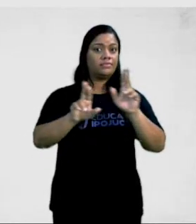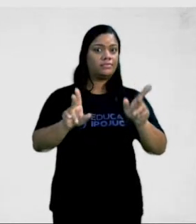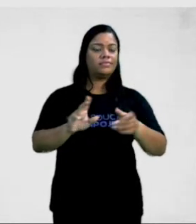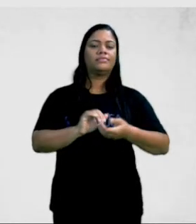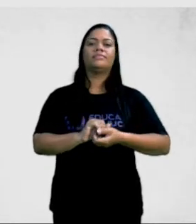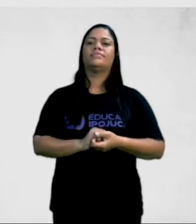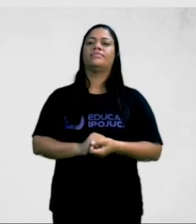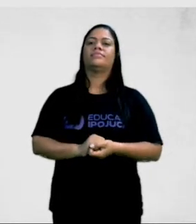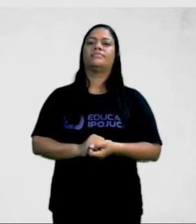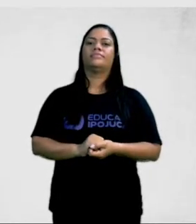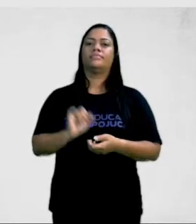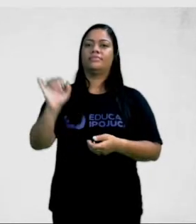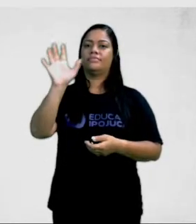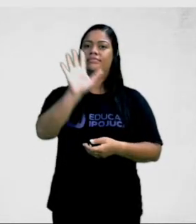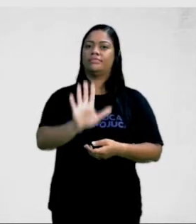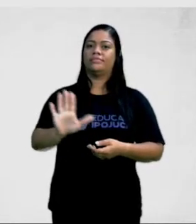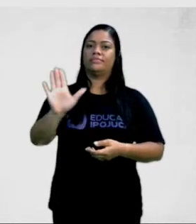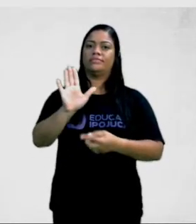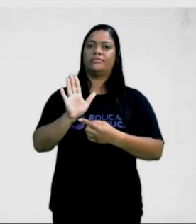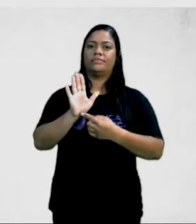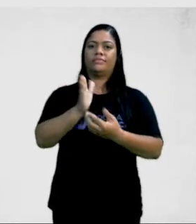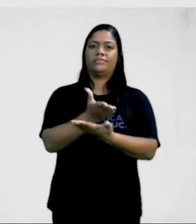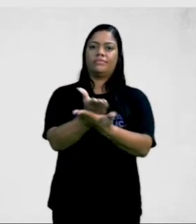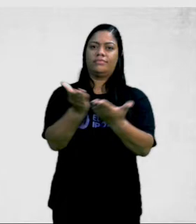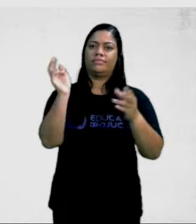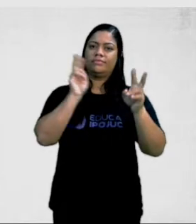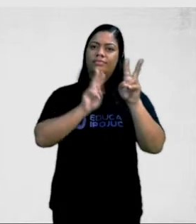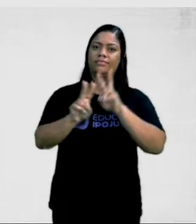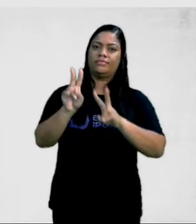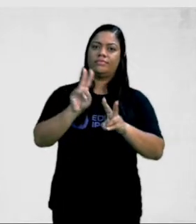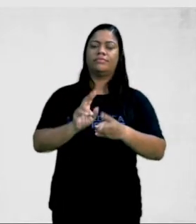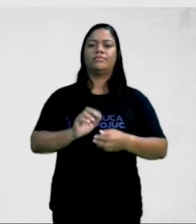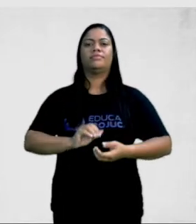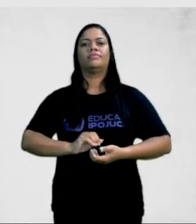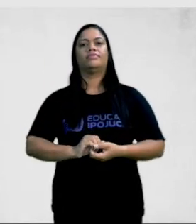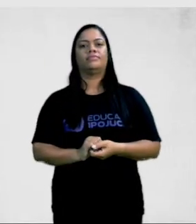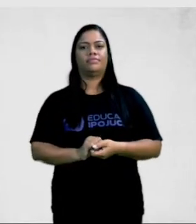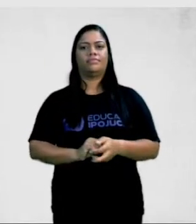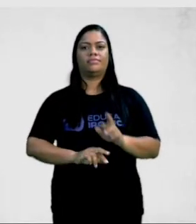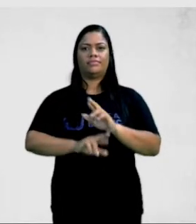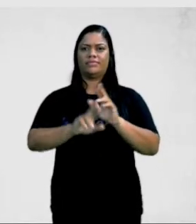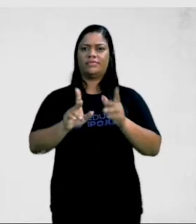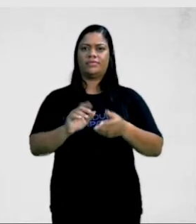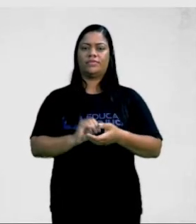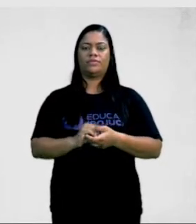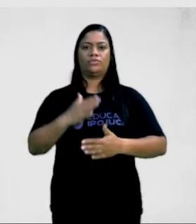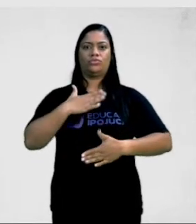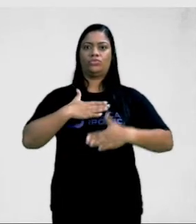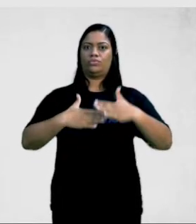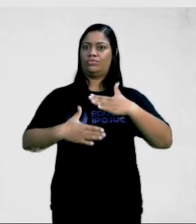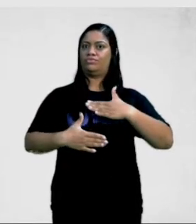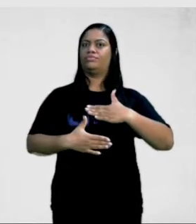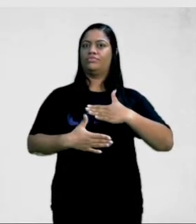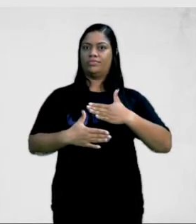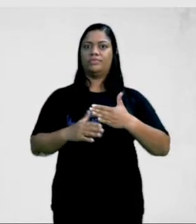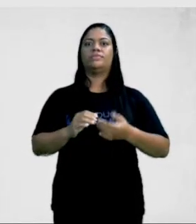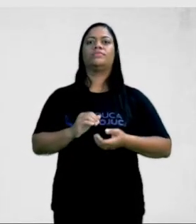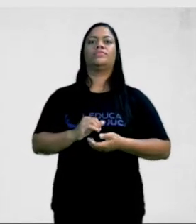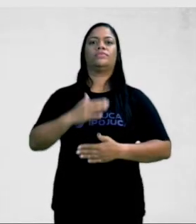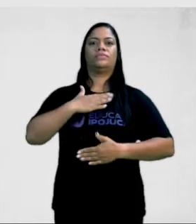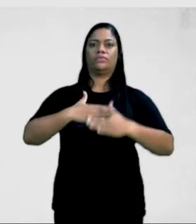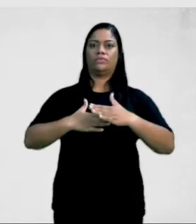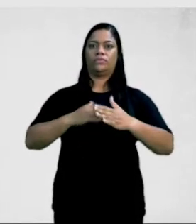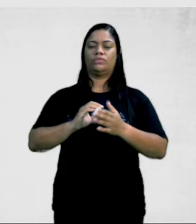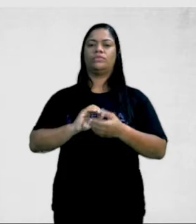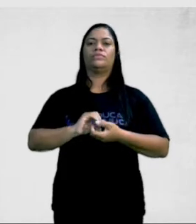elementos, né? Imagens que eu trouxe para que a gente pudesse analisar, como contorcionismo, ou seja, você justamente